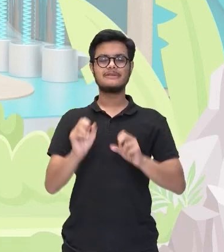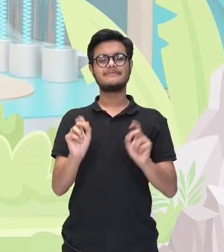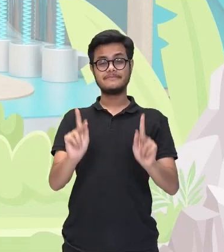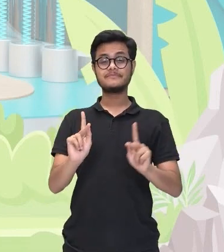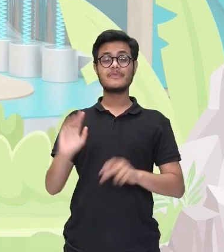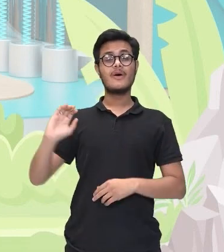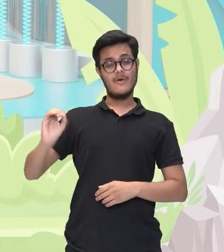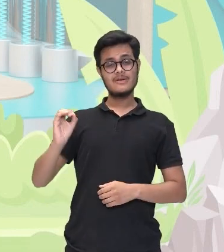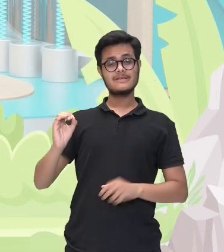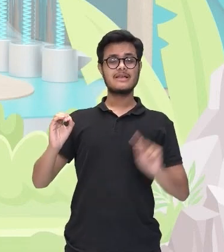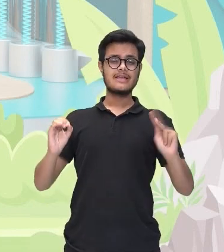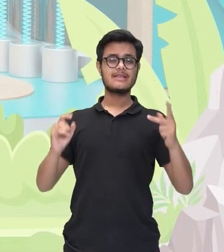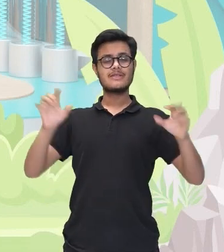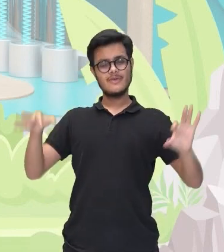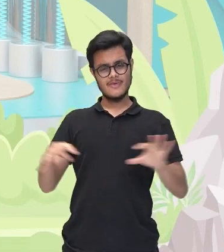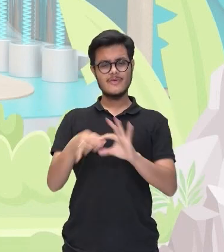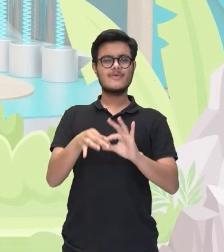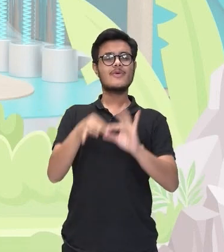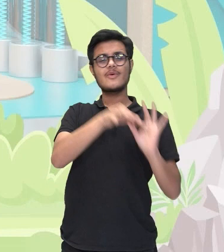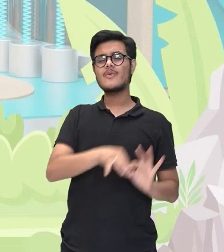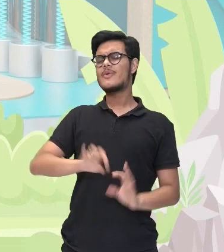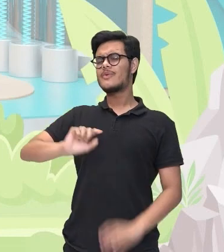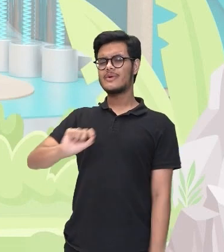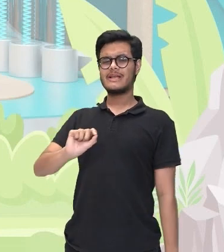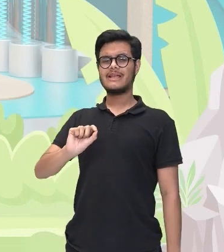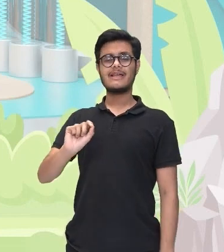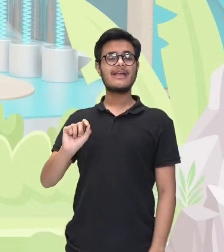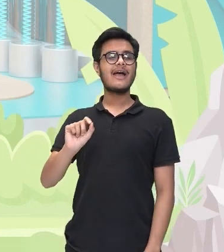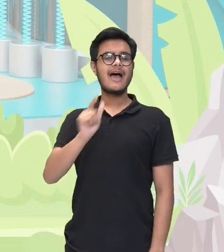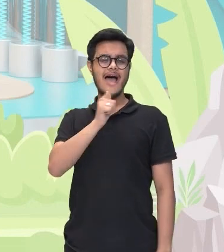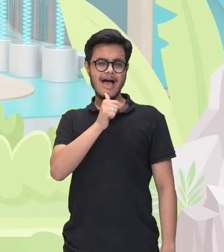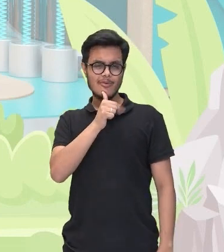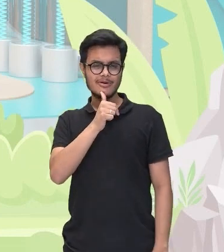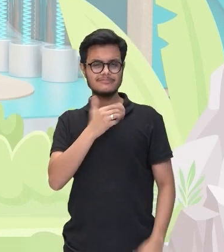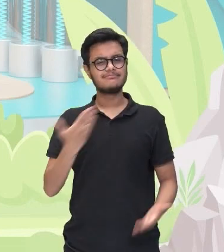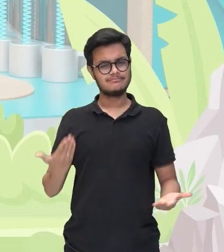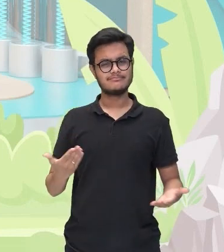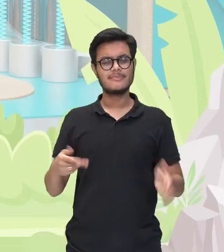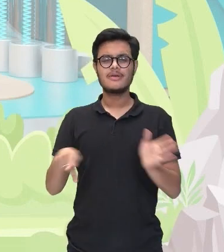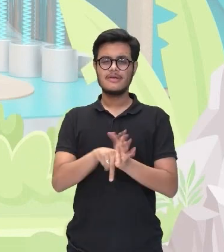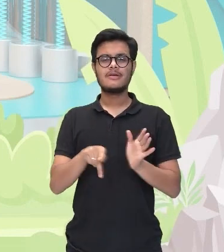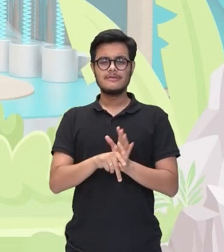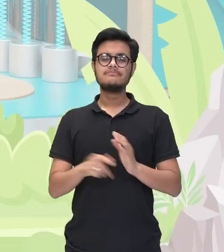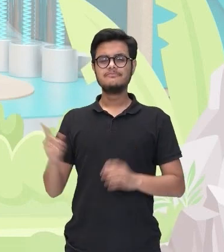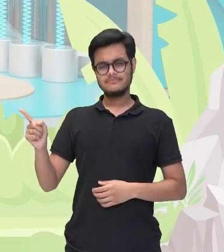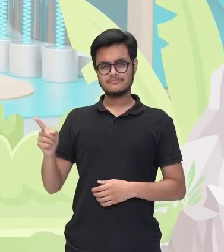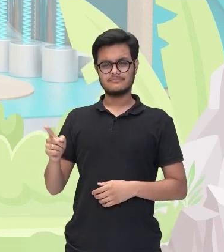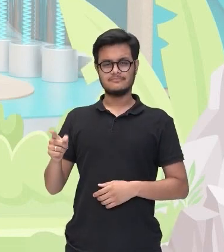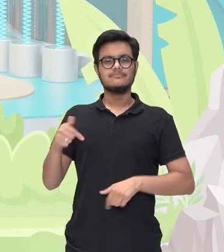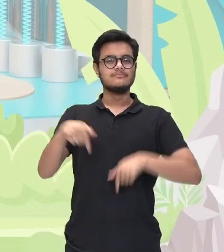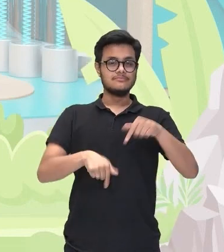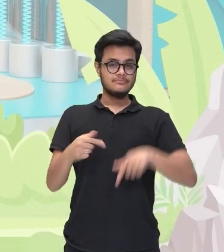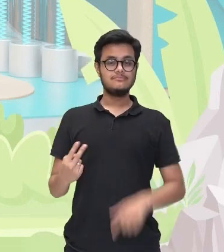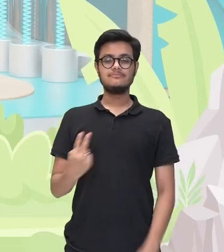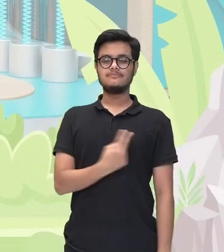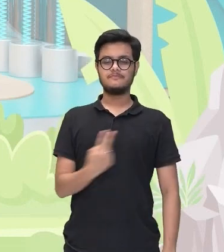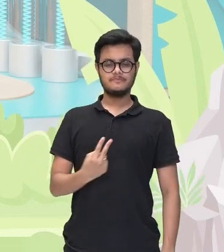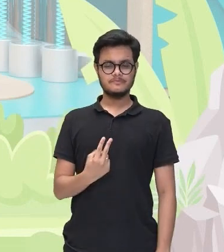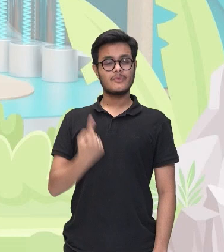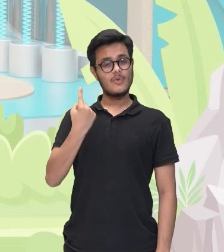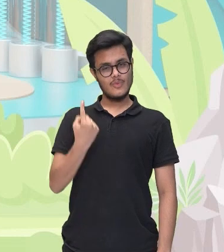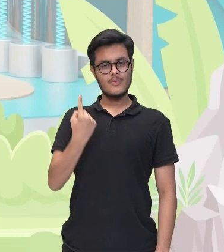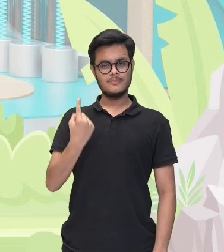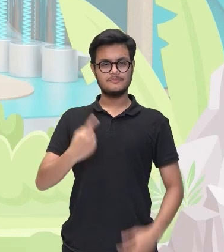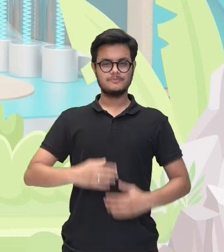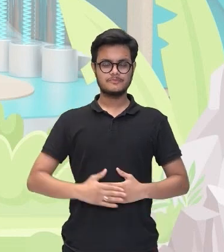origem a um outro elemento, a água. Notaram? Dois elementos se formam e combinam que é a água.